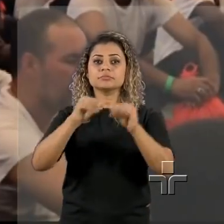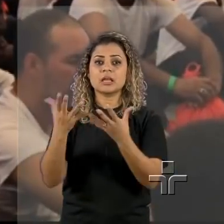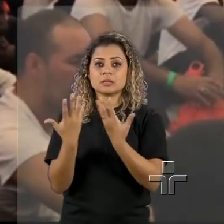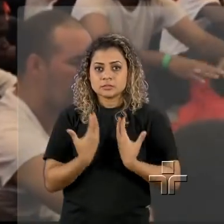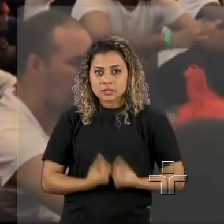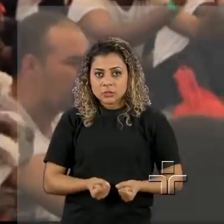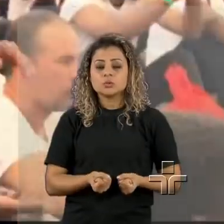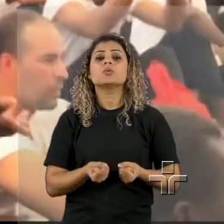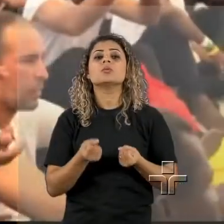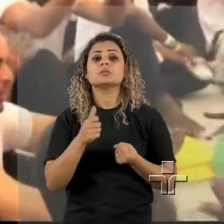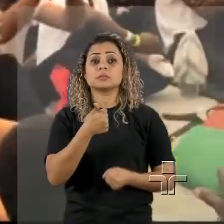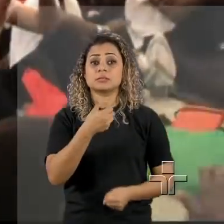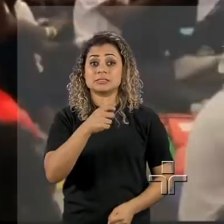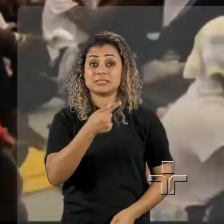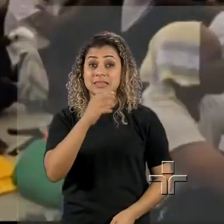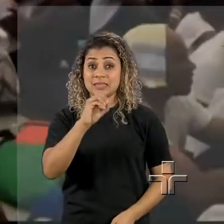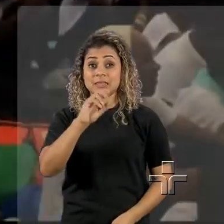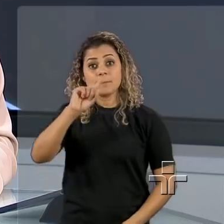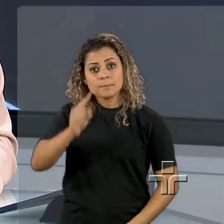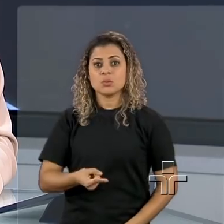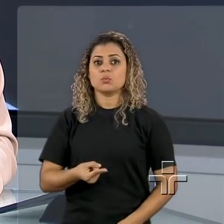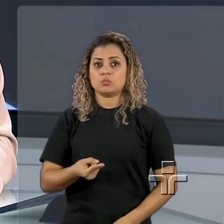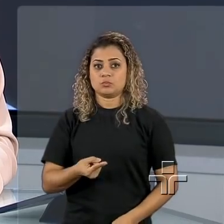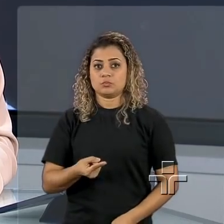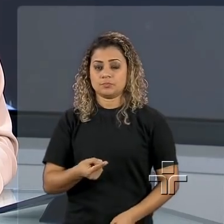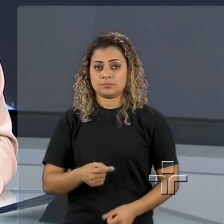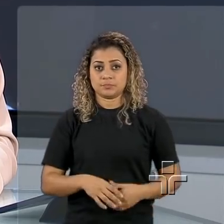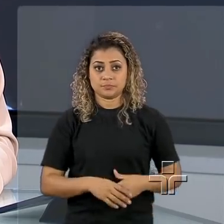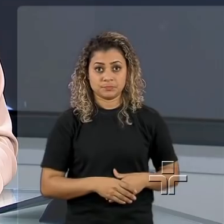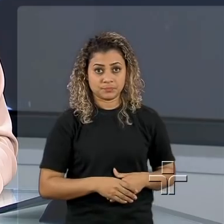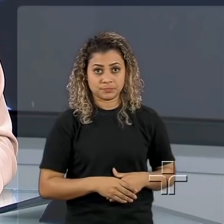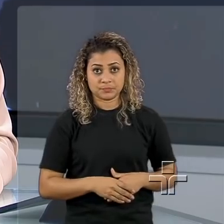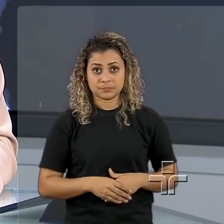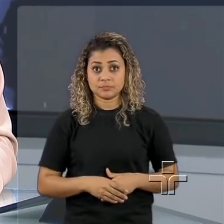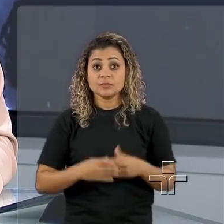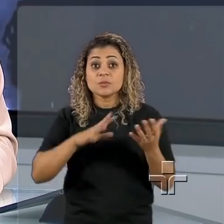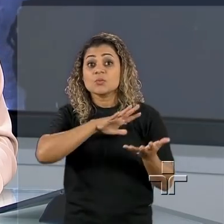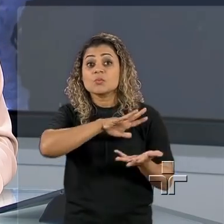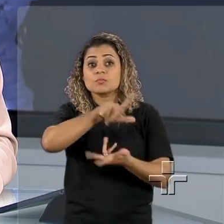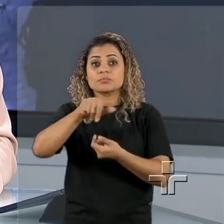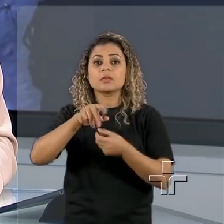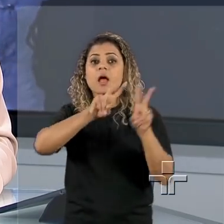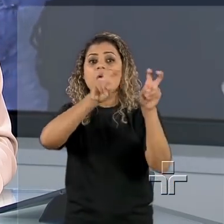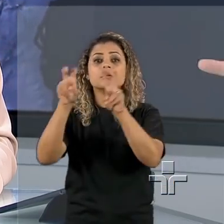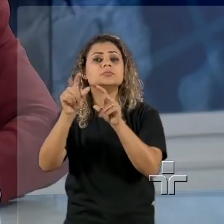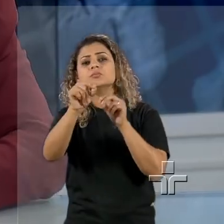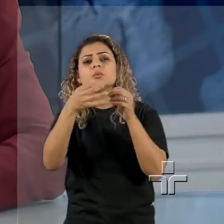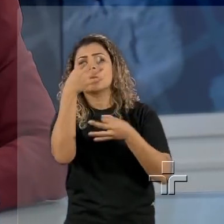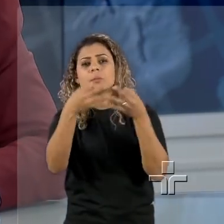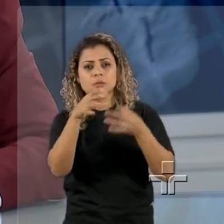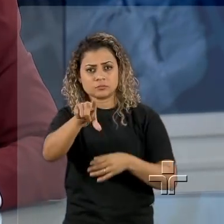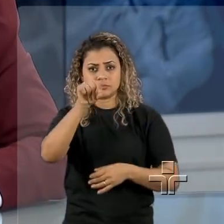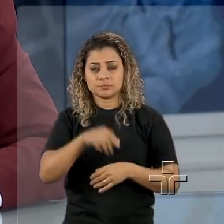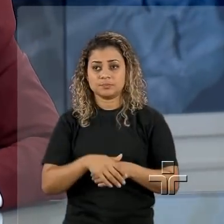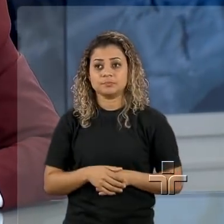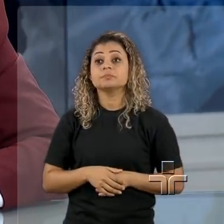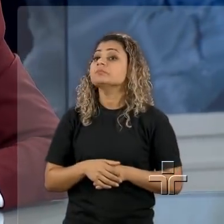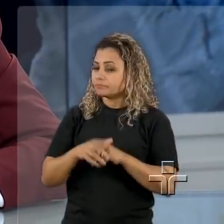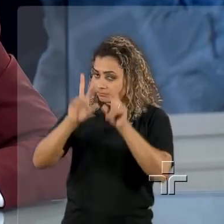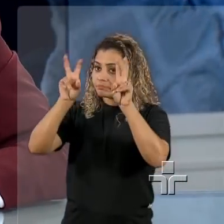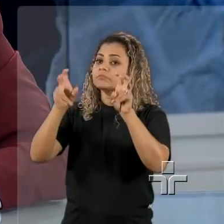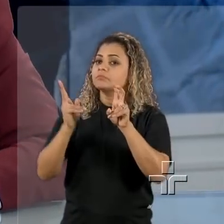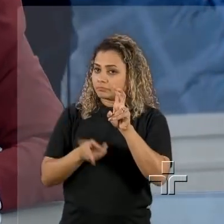casa, bateu a cabeça e o quadril esquerdo. Ele vai ficar em observação por 48 horas. Os médicos descartaram